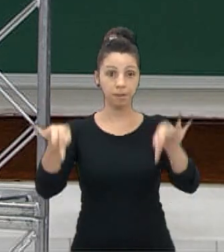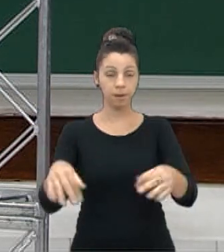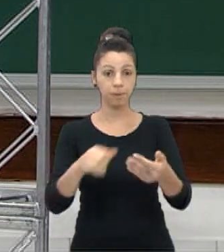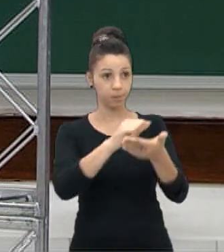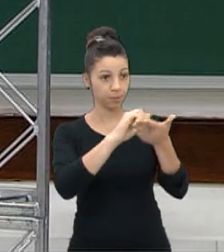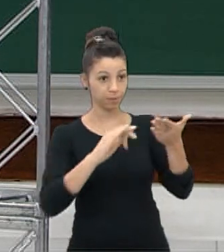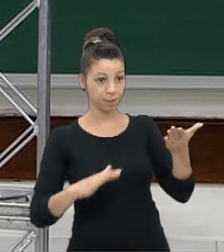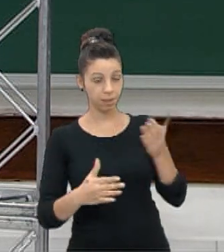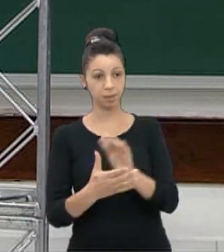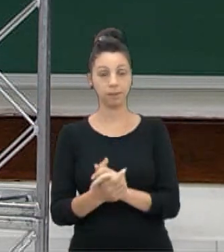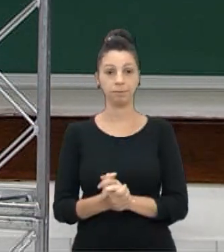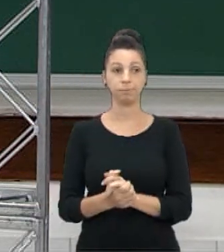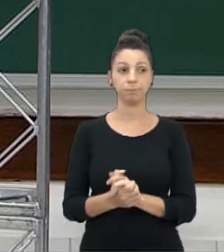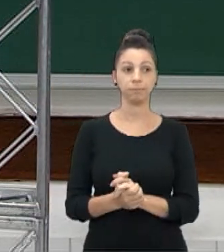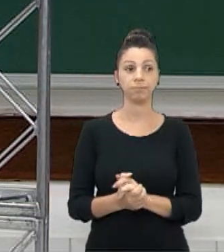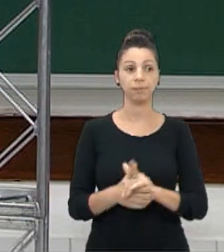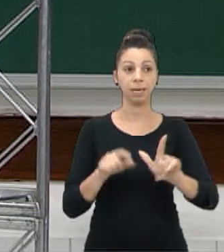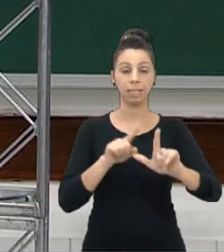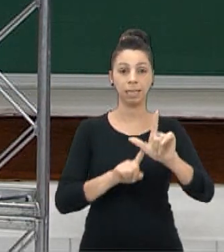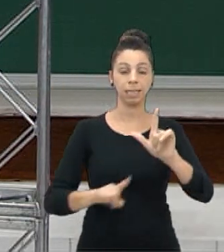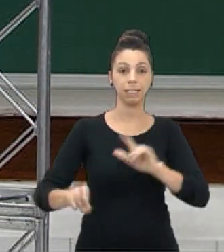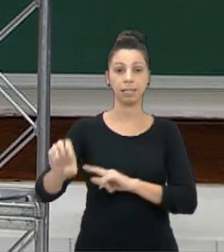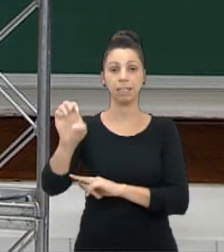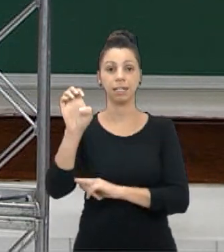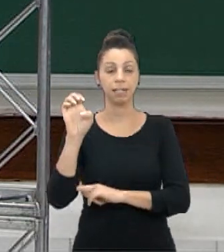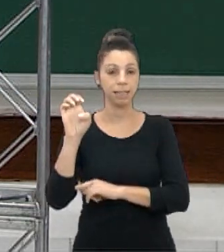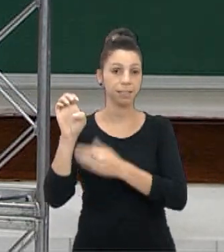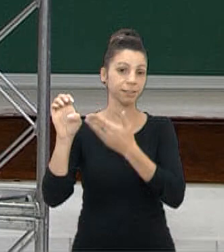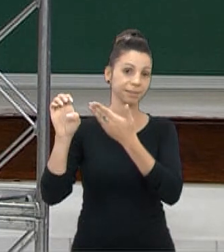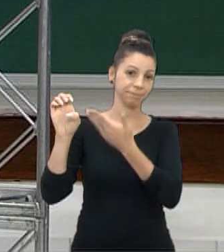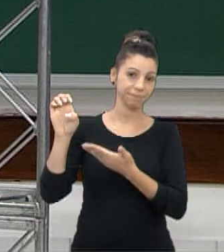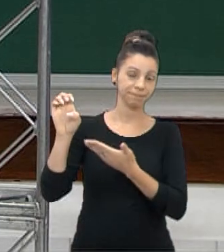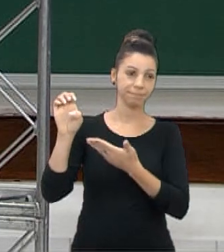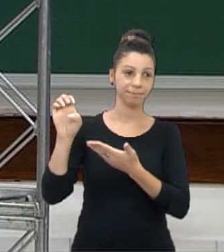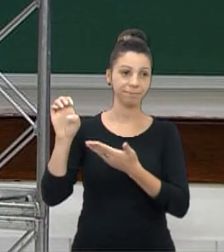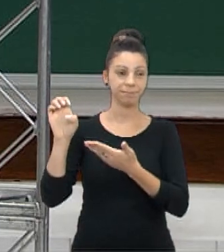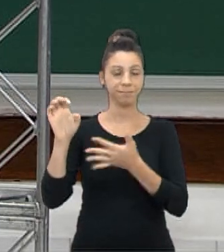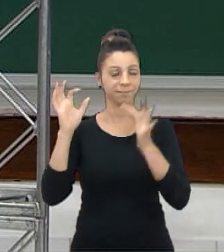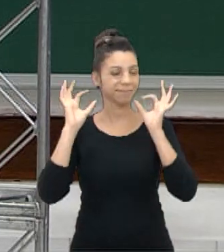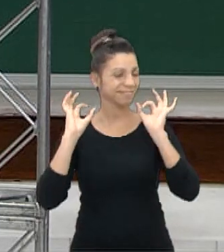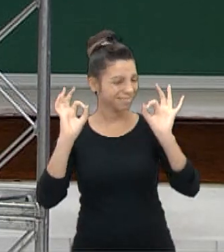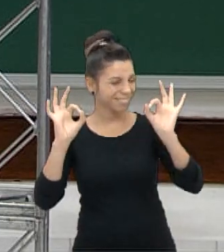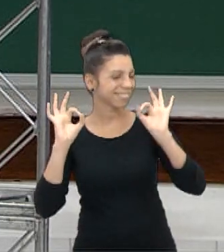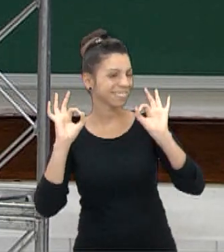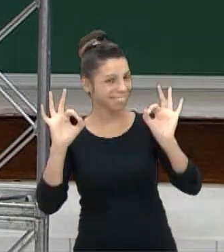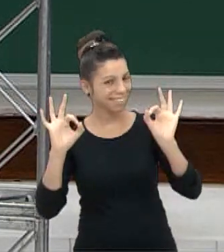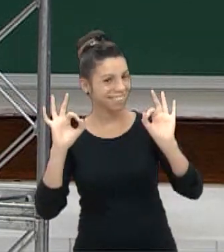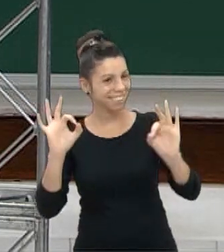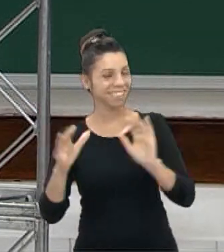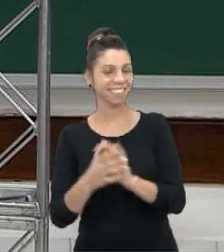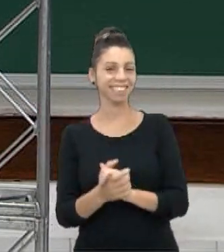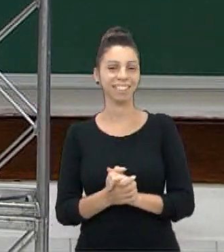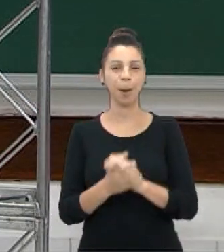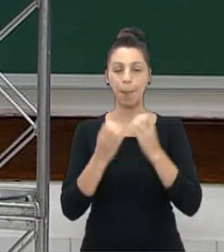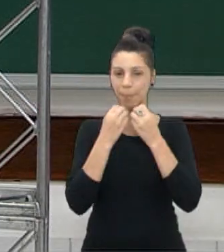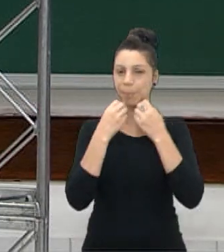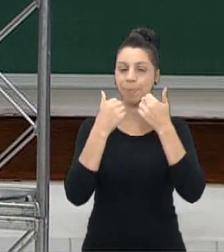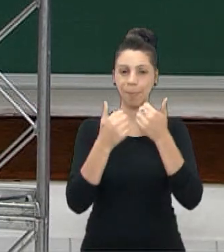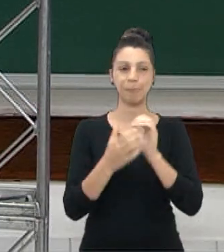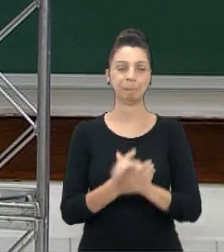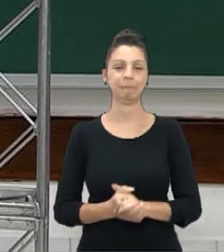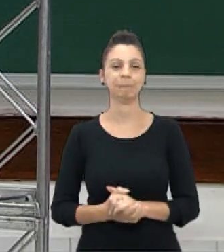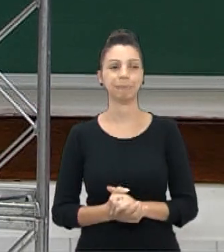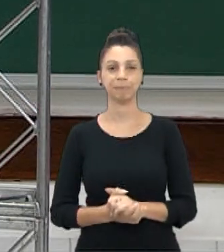exercício, ok? Bom, vejam, o nosso gabarito está corretíssimo. Muito bom.